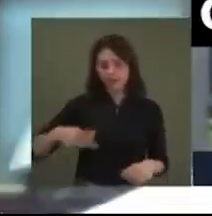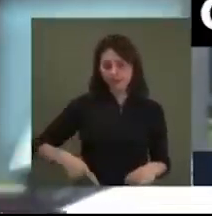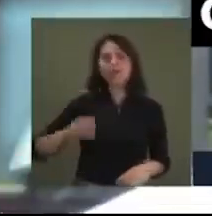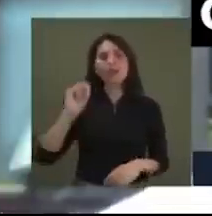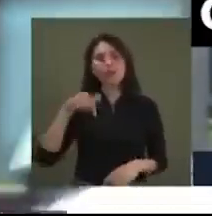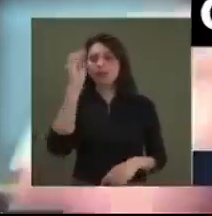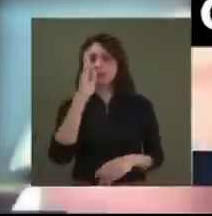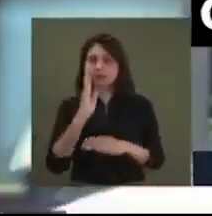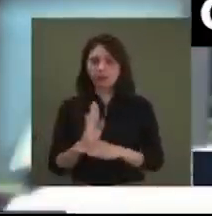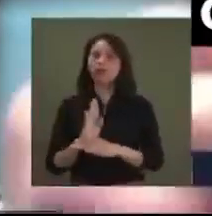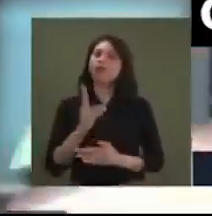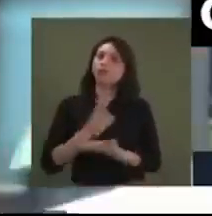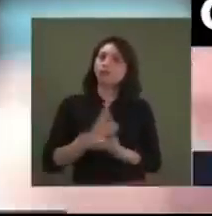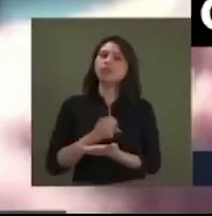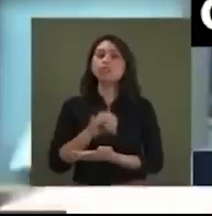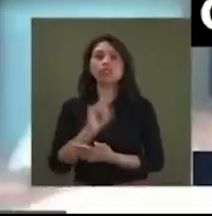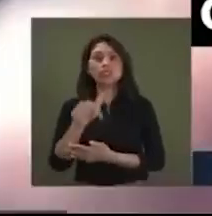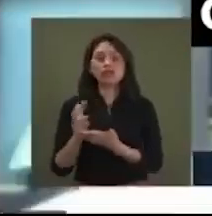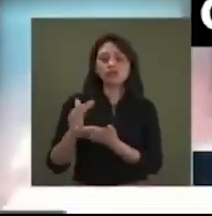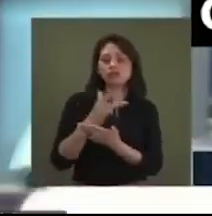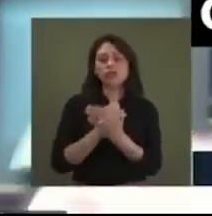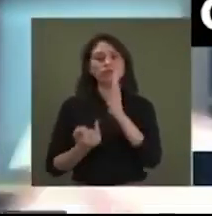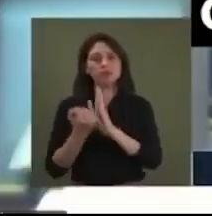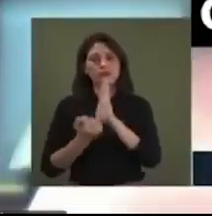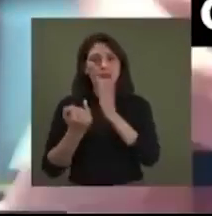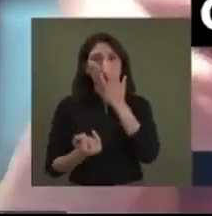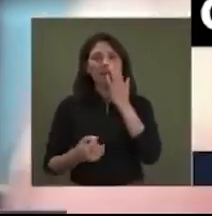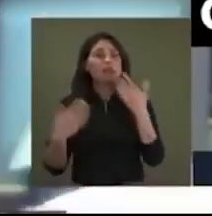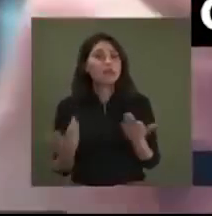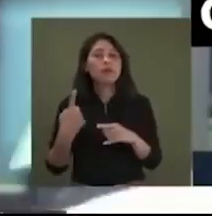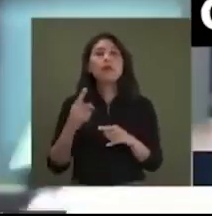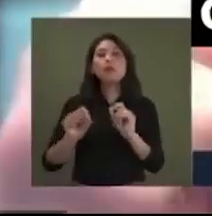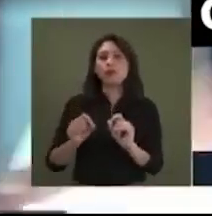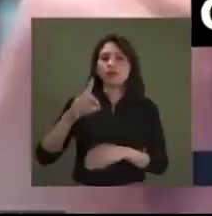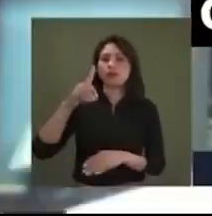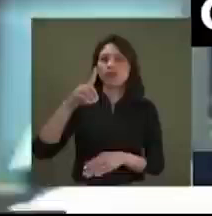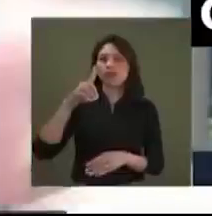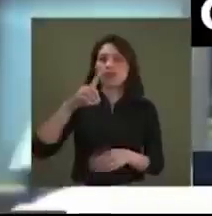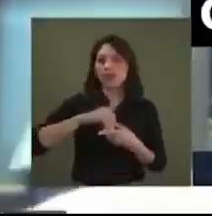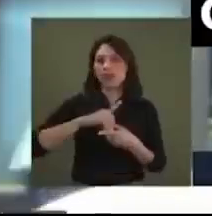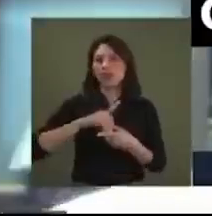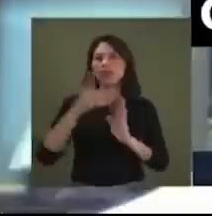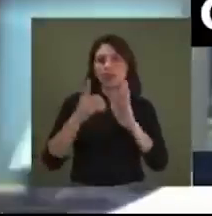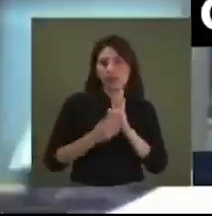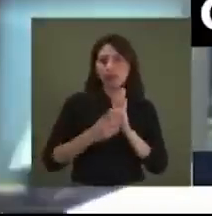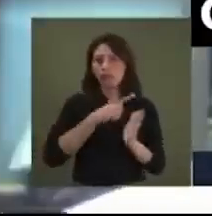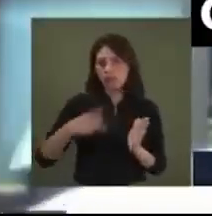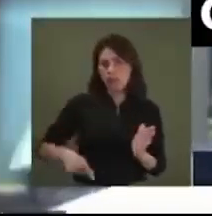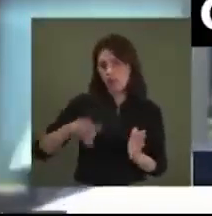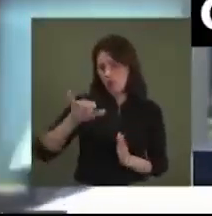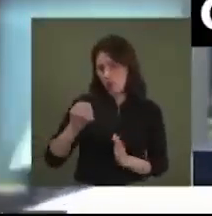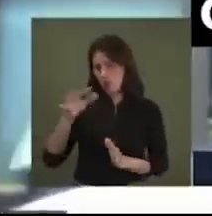República prevalece mesmo quando se trata de arrecadar impostos. Porque o que o decreto do presidente da República fez e faz para o IOF